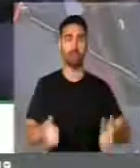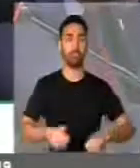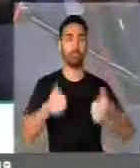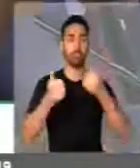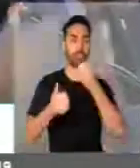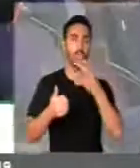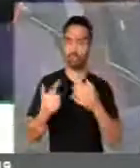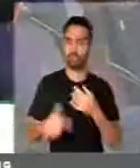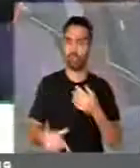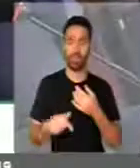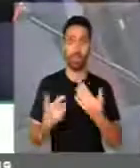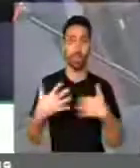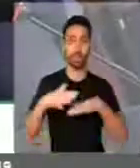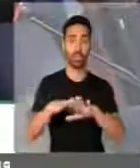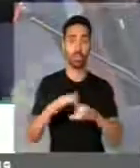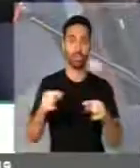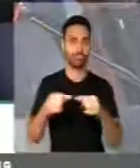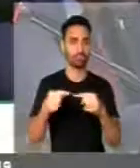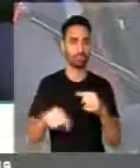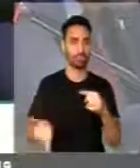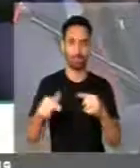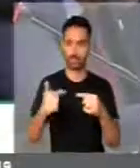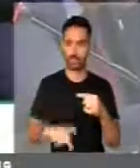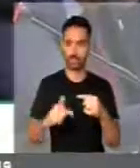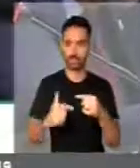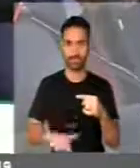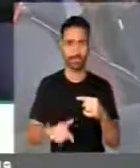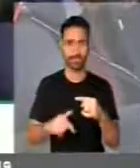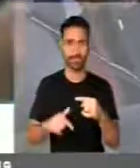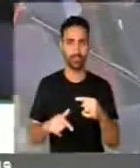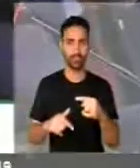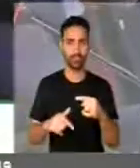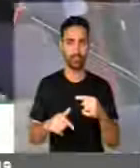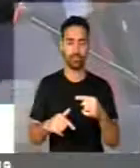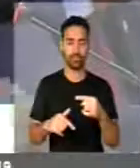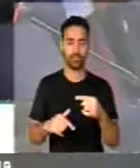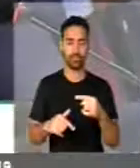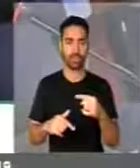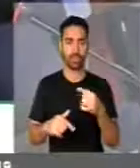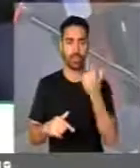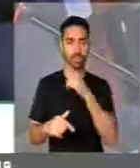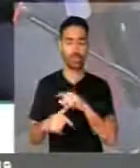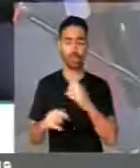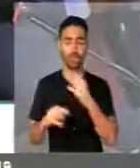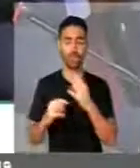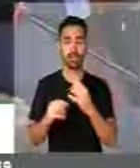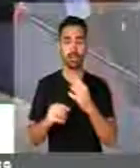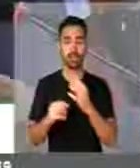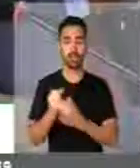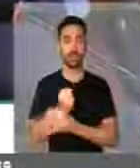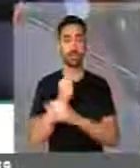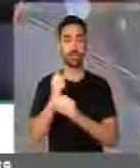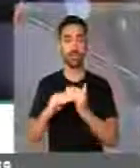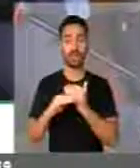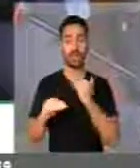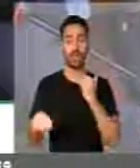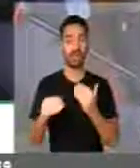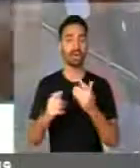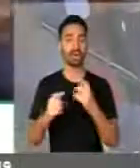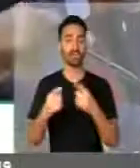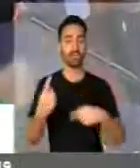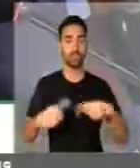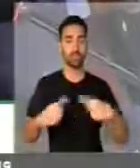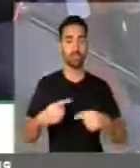que inclui, ela não é uma reforma que está longe de dar uma estabilidade na política